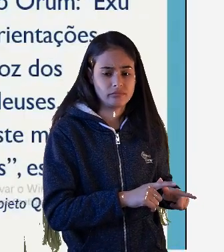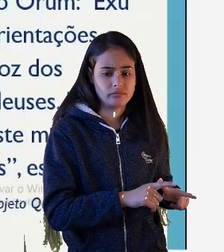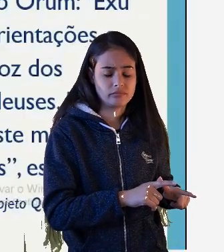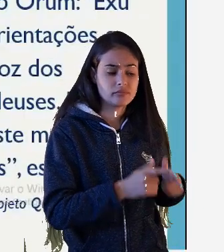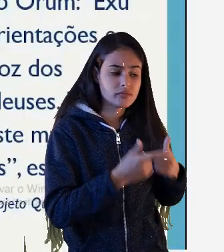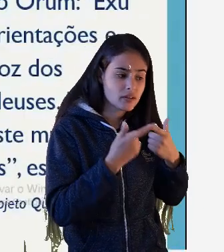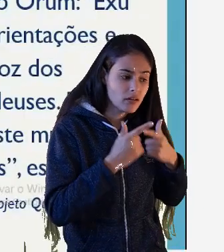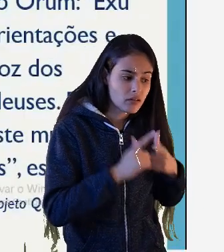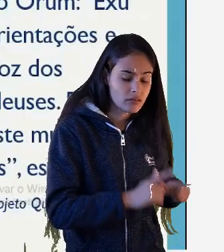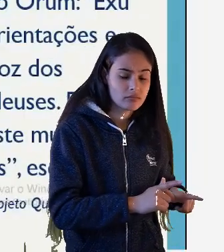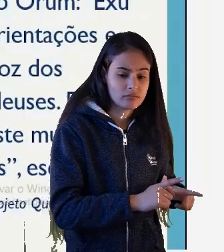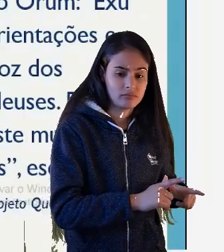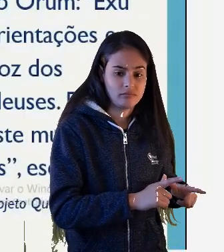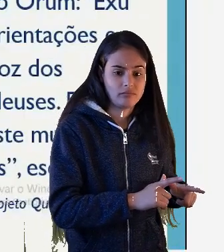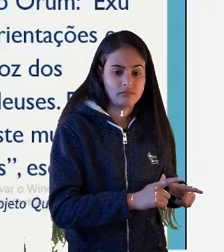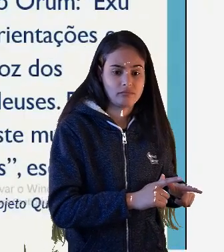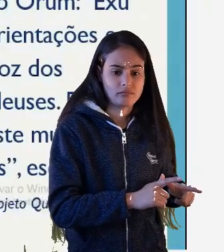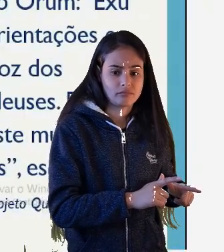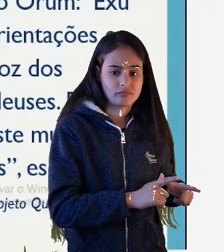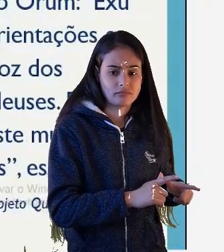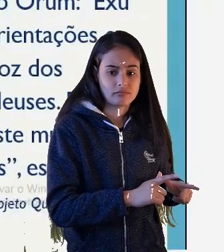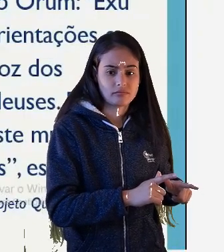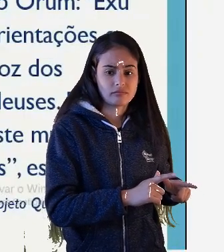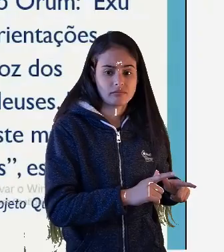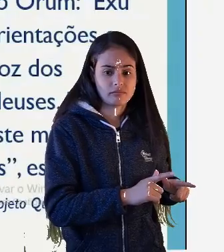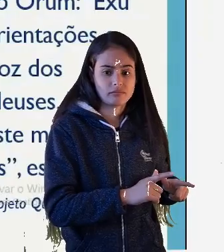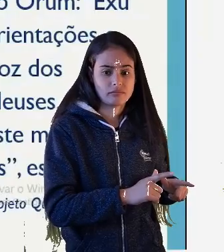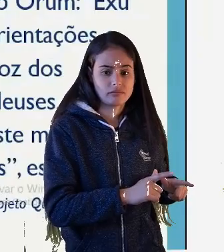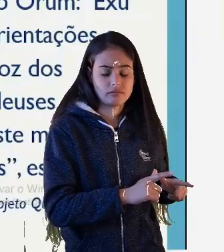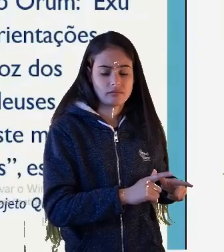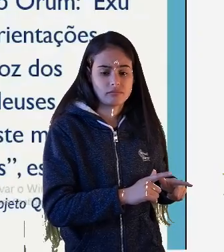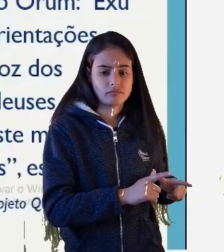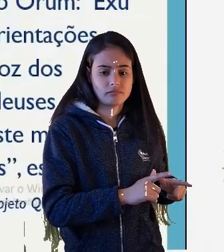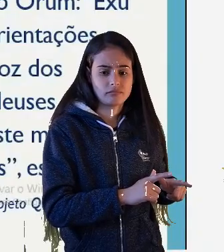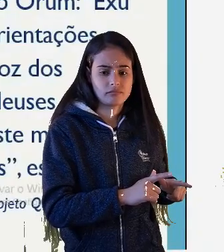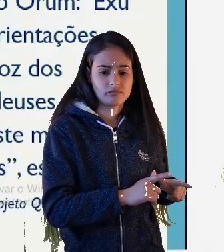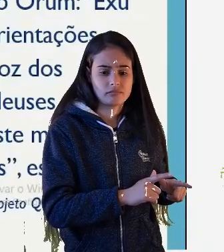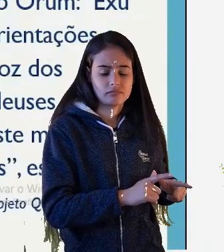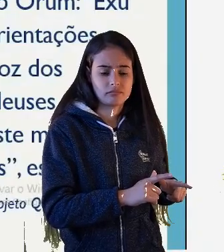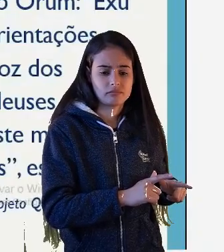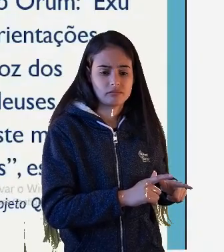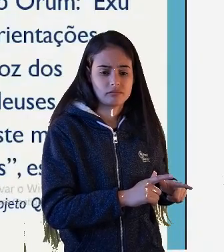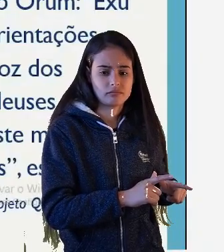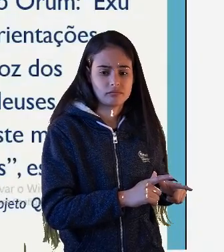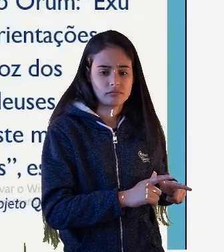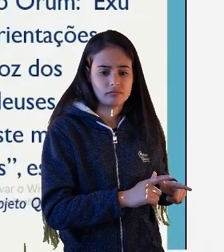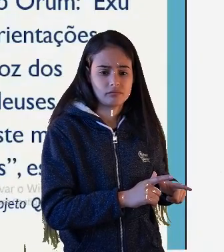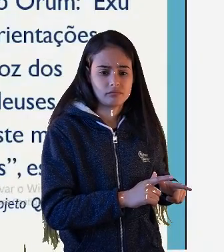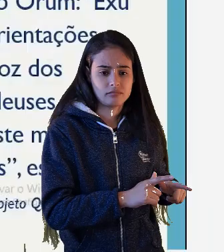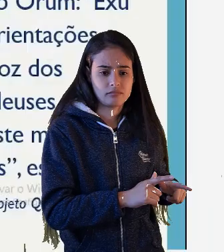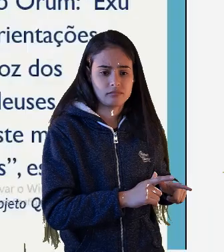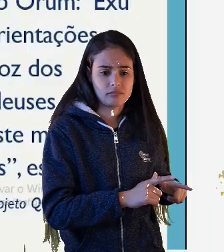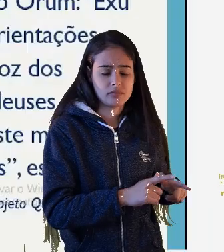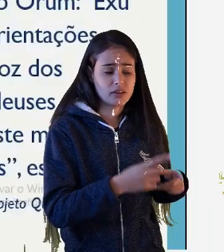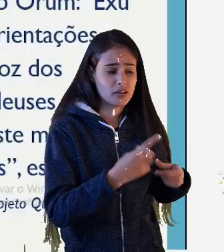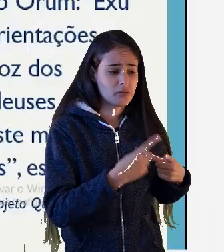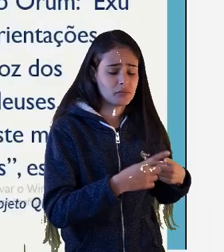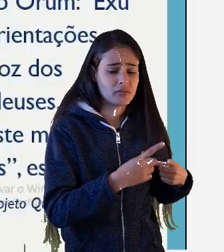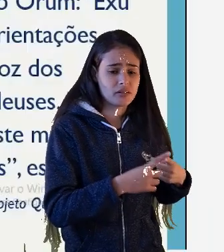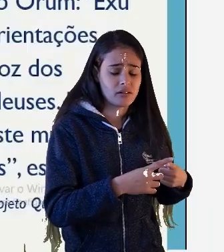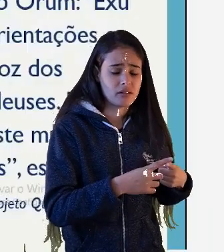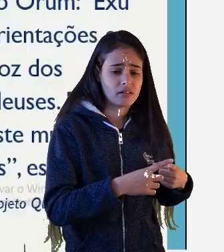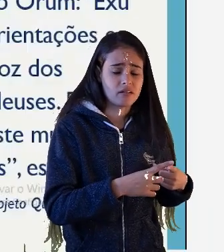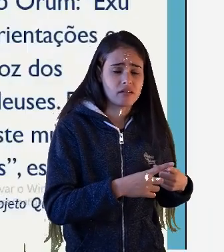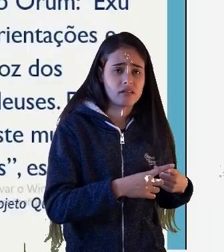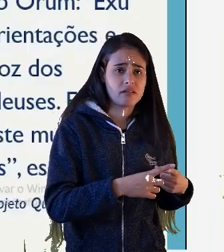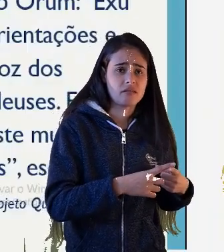Porque ele tem todo o direito de estar dentro da igreja fazendo show como qualquer outro, né? Ele não estava ali celebrando uma missa, ele não estava fazendo nada religioso, era um show musical